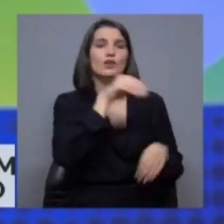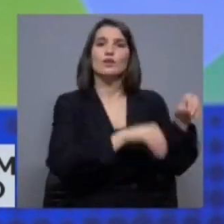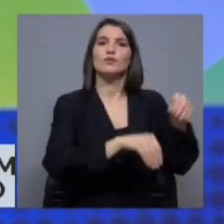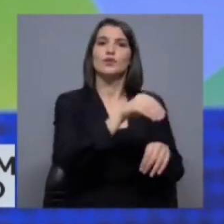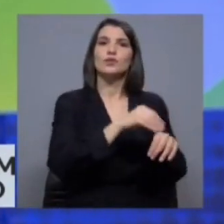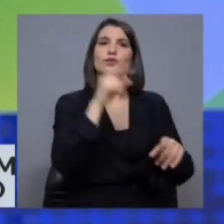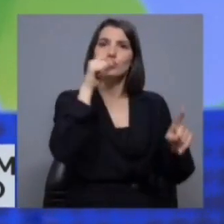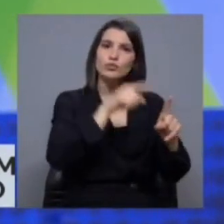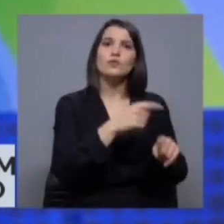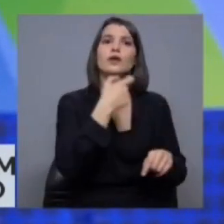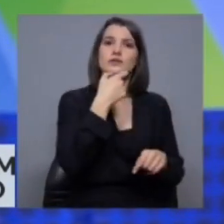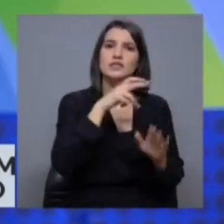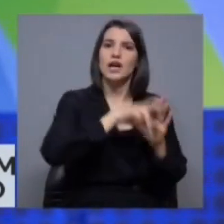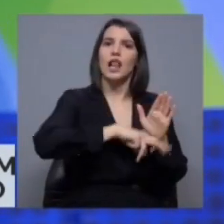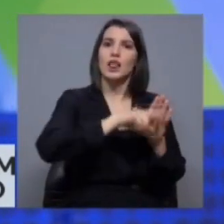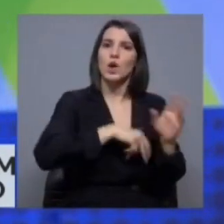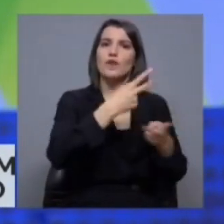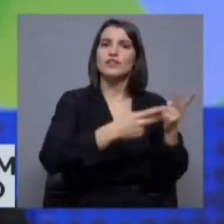quando